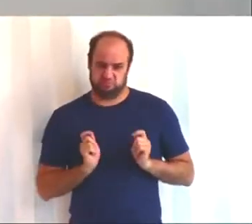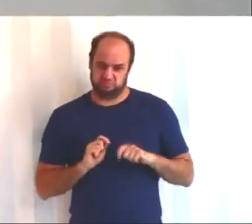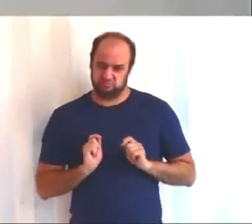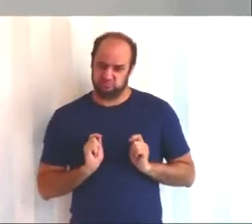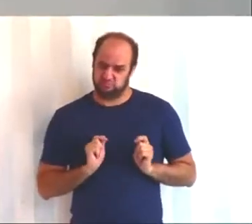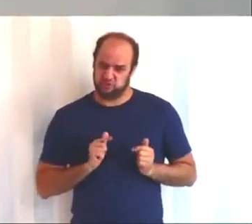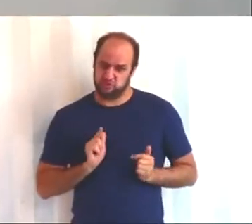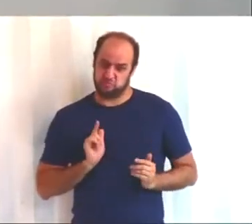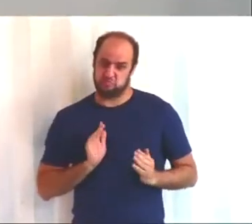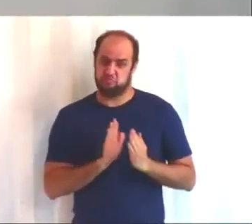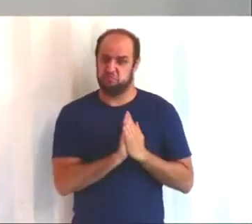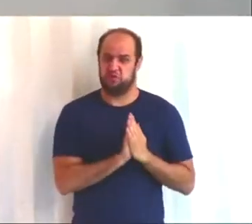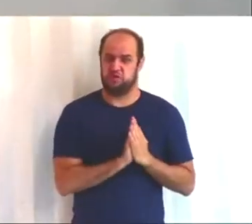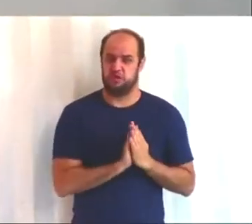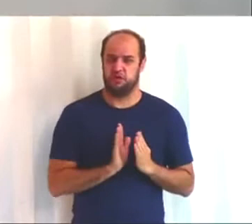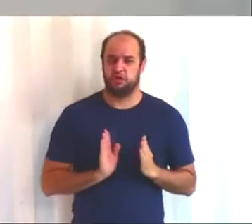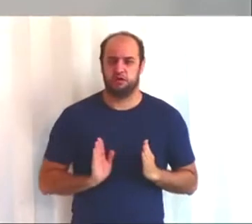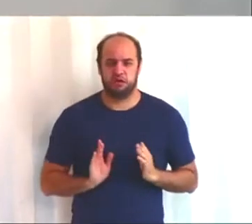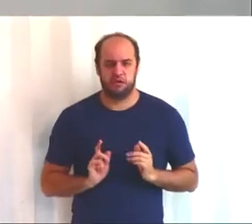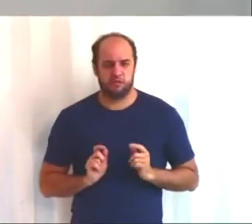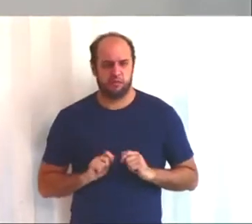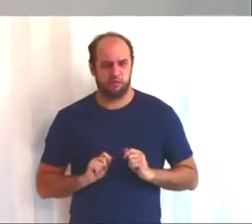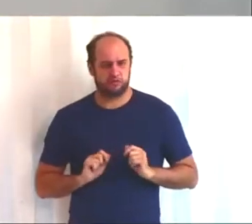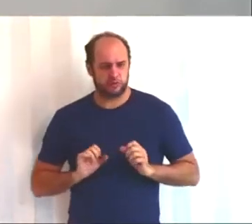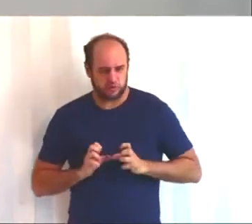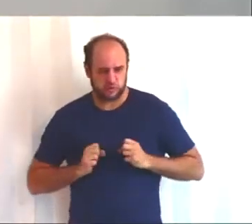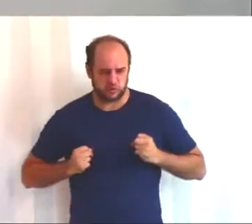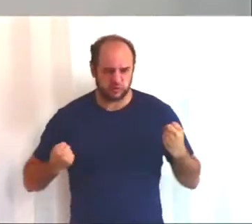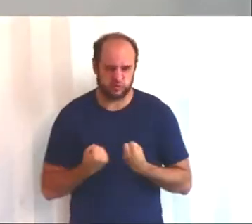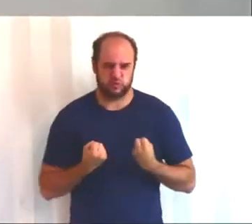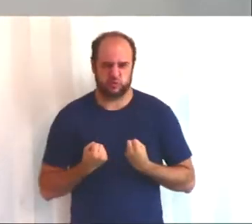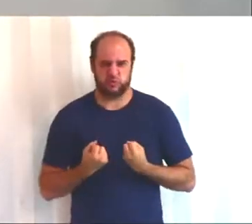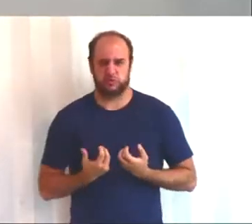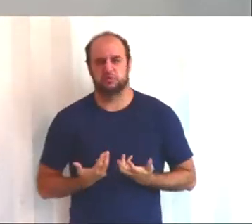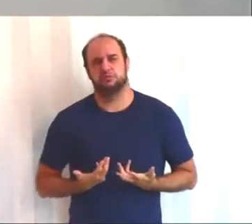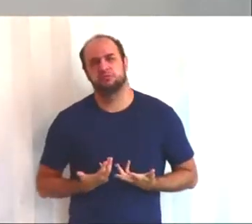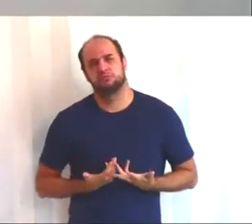ser confronto, que pode ser rebeldia.